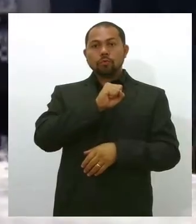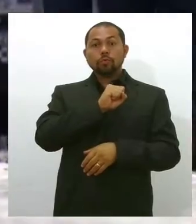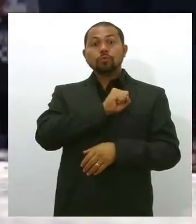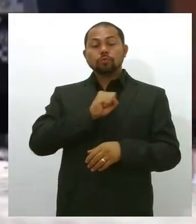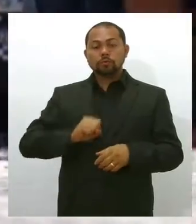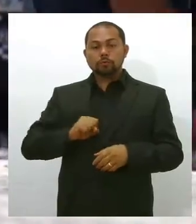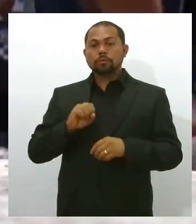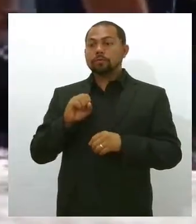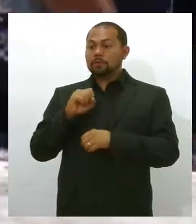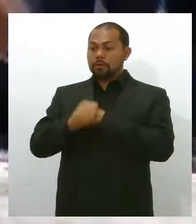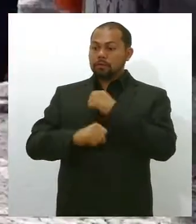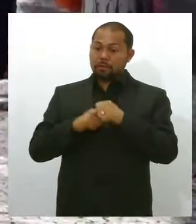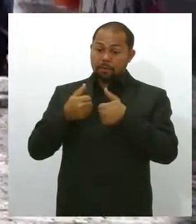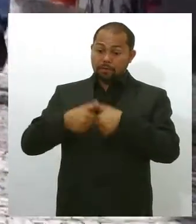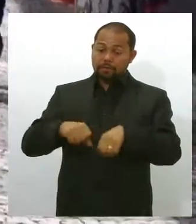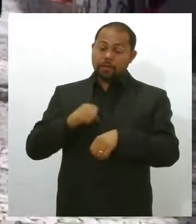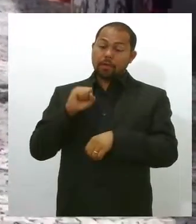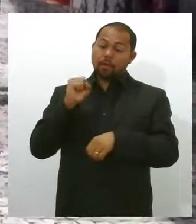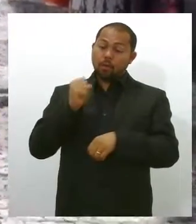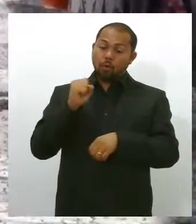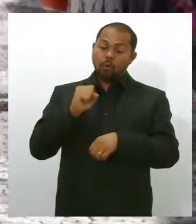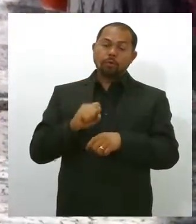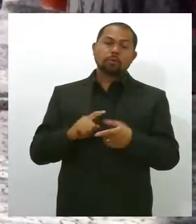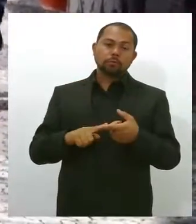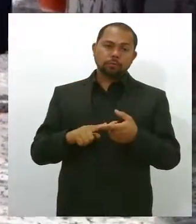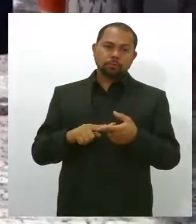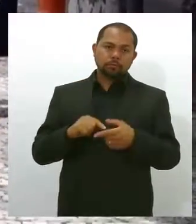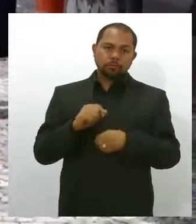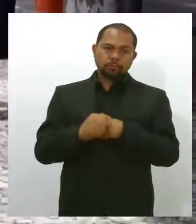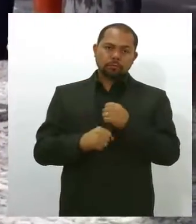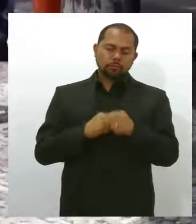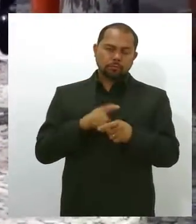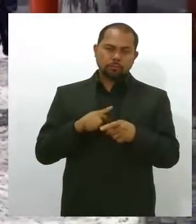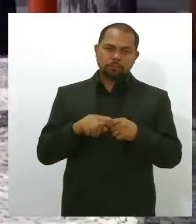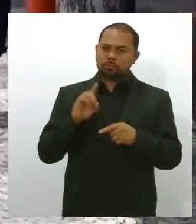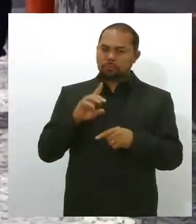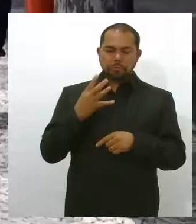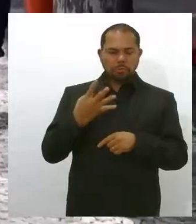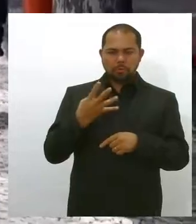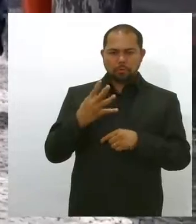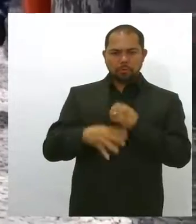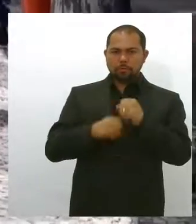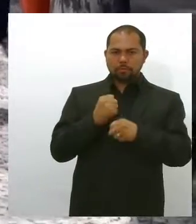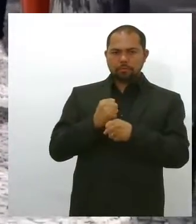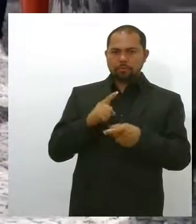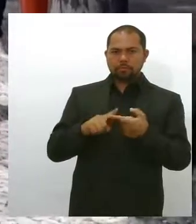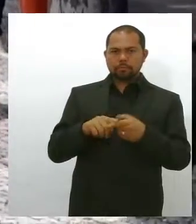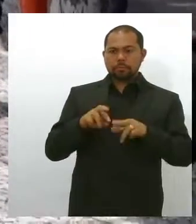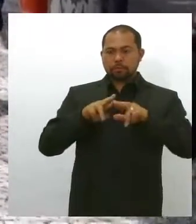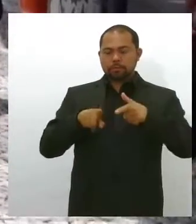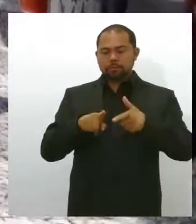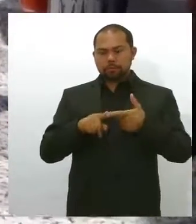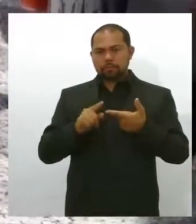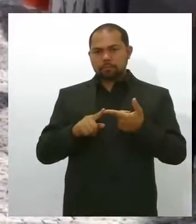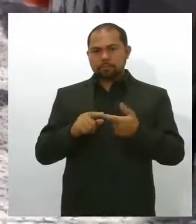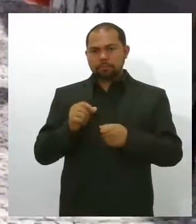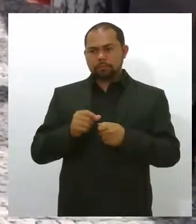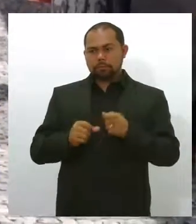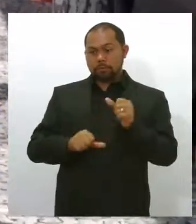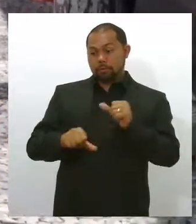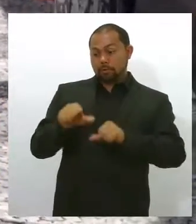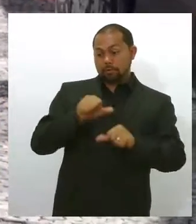como acontece com os outros cargos essa diferença de duração de Mandato tem a ver com a manutenção das ações do país